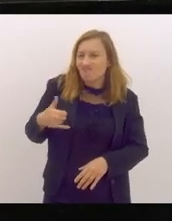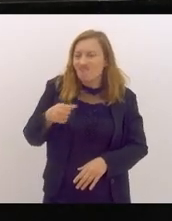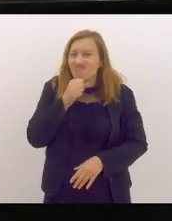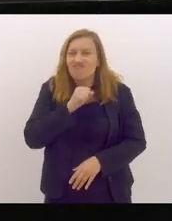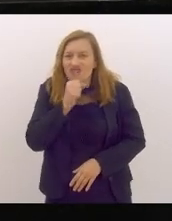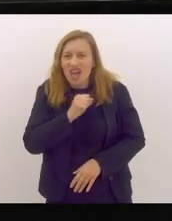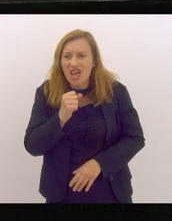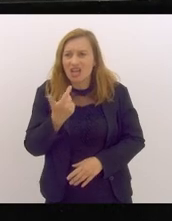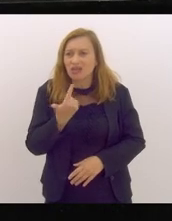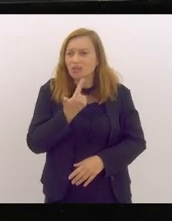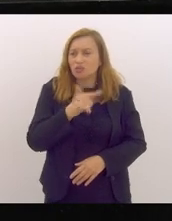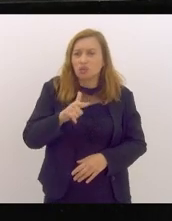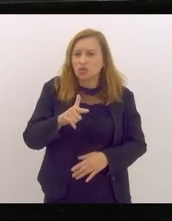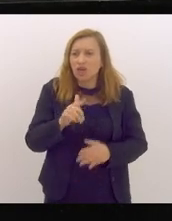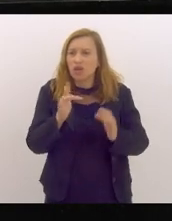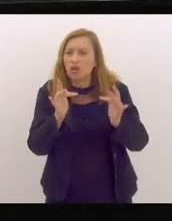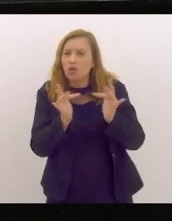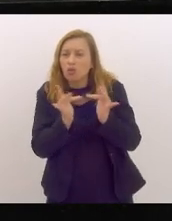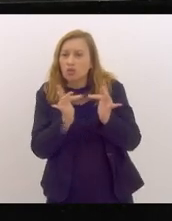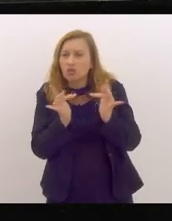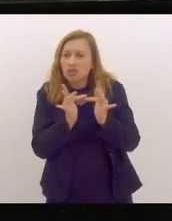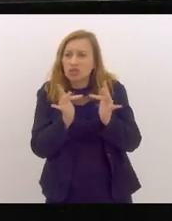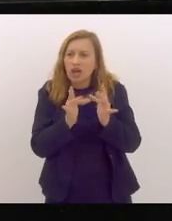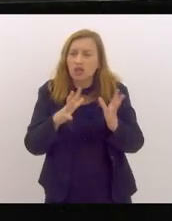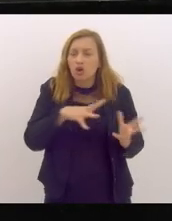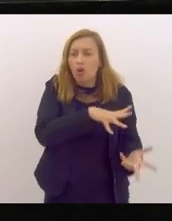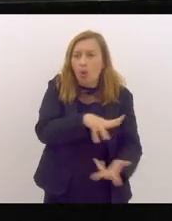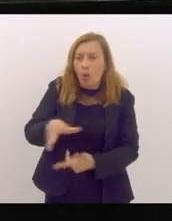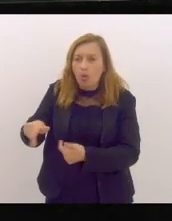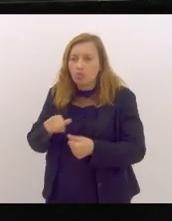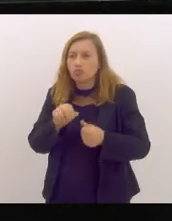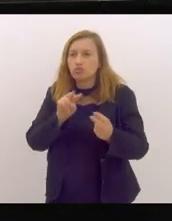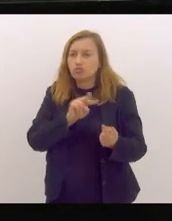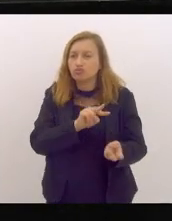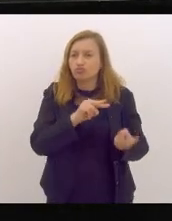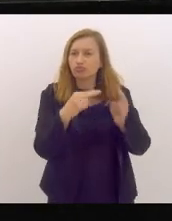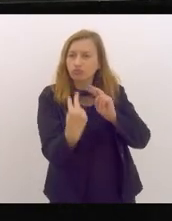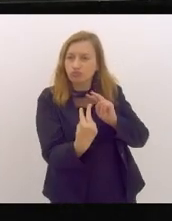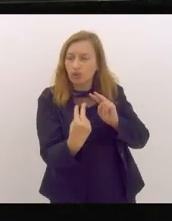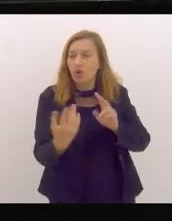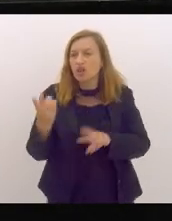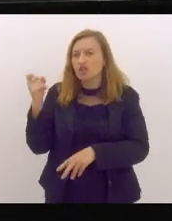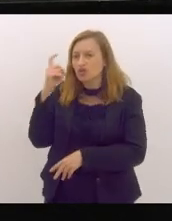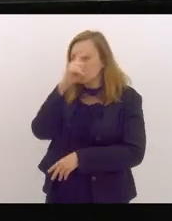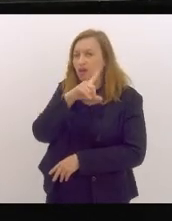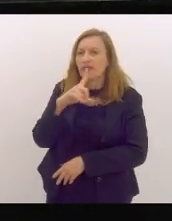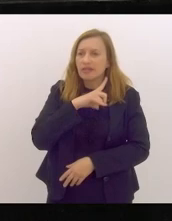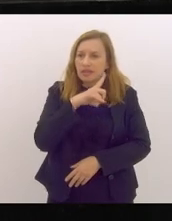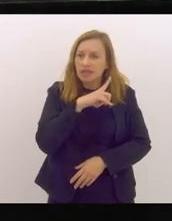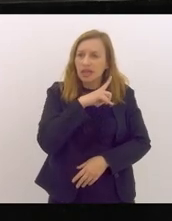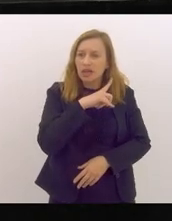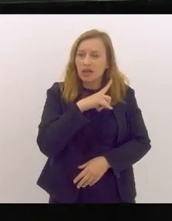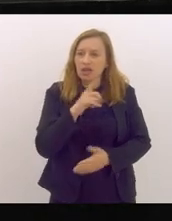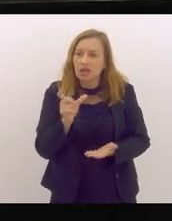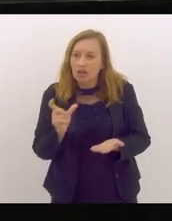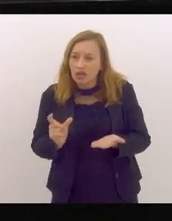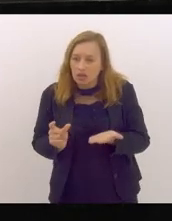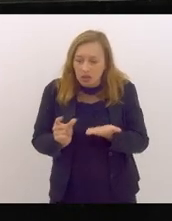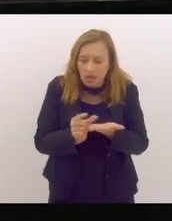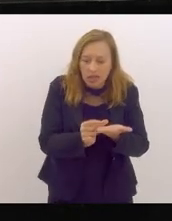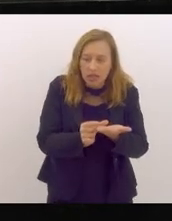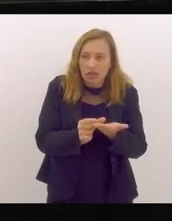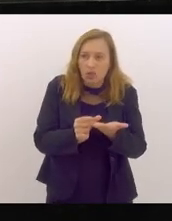as pessoas que não têm muito contato com o mundo digital da internet, têm dificuldade com esse tal do cartão